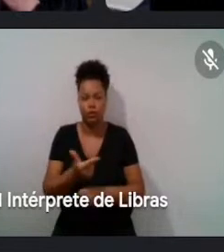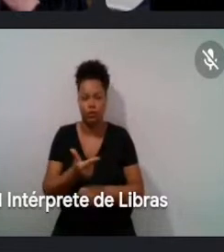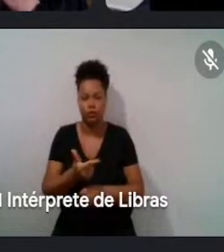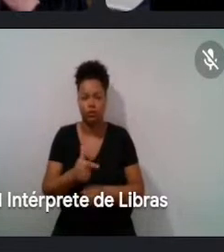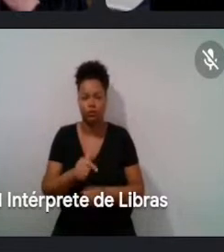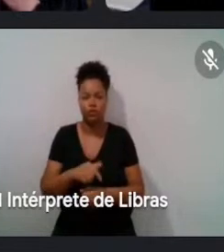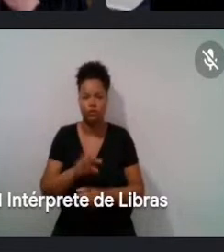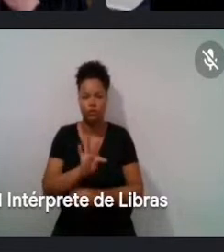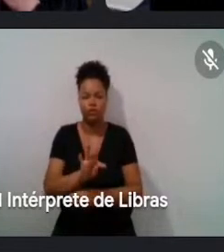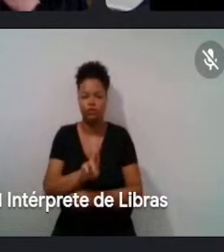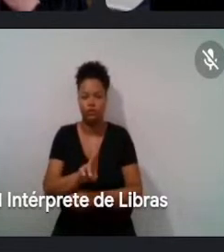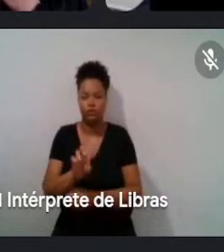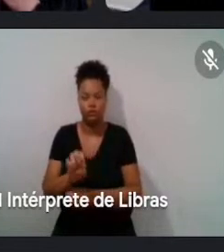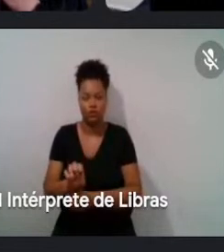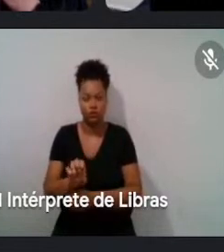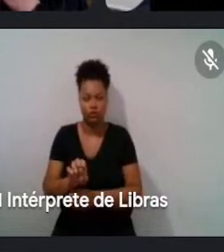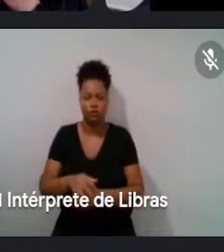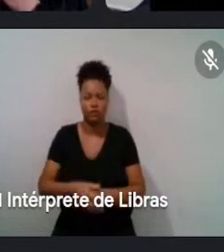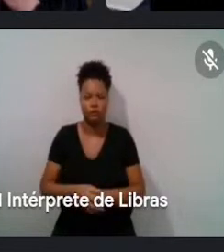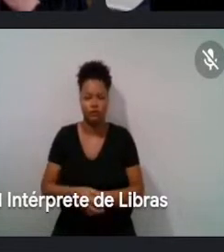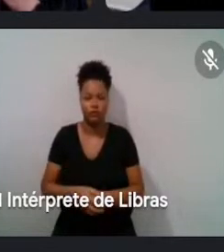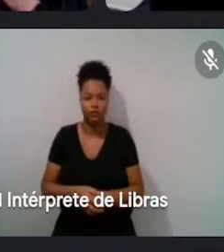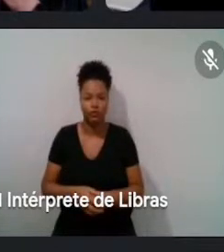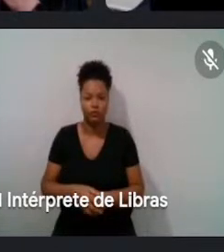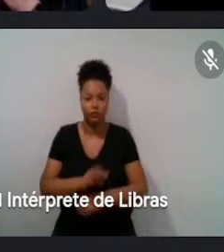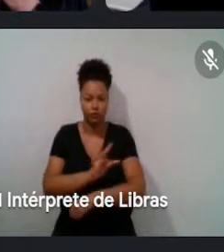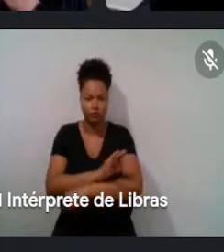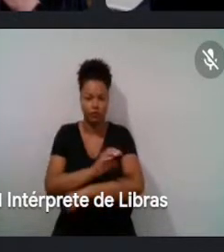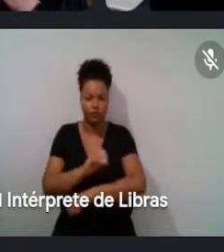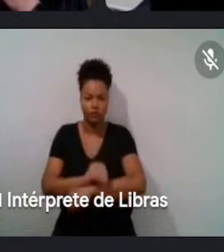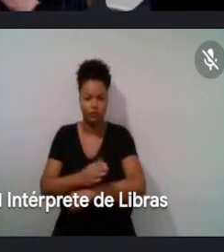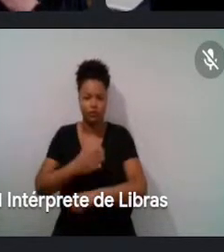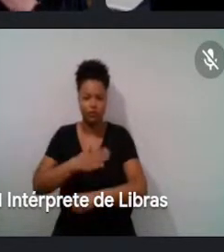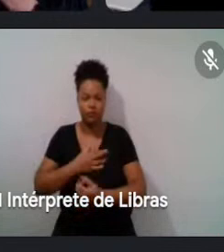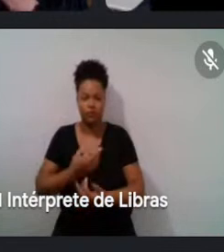Tocantins. É da minha relatoria,